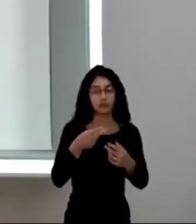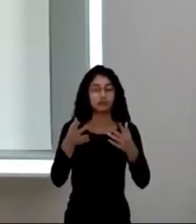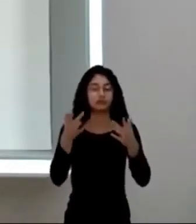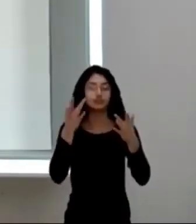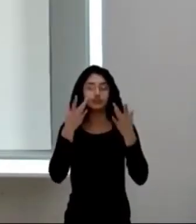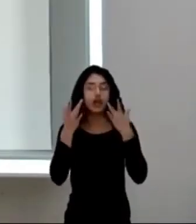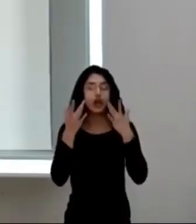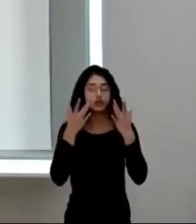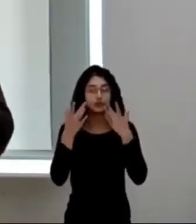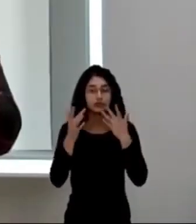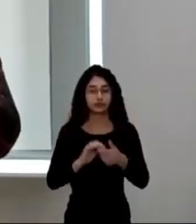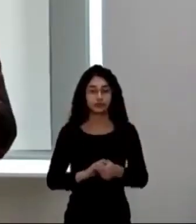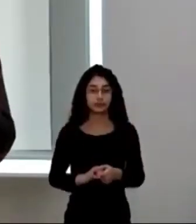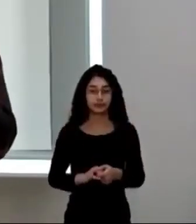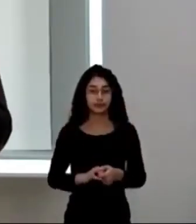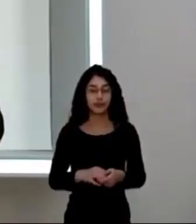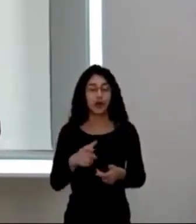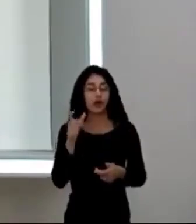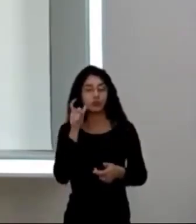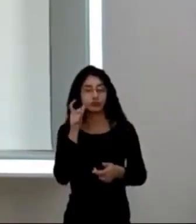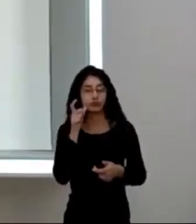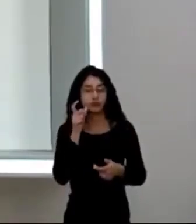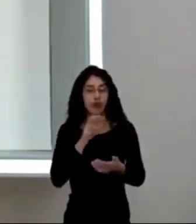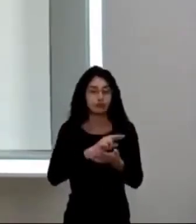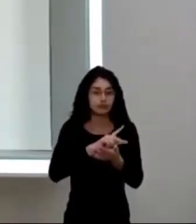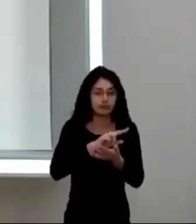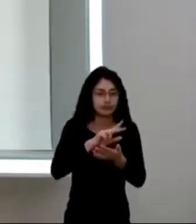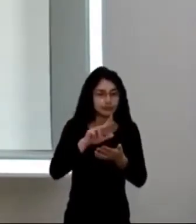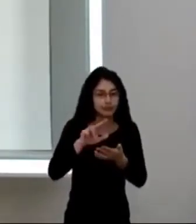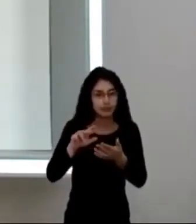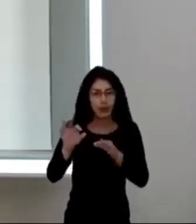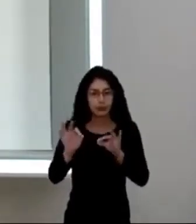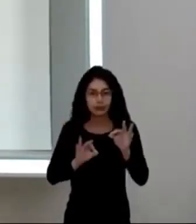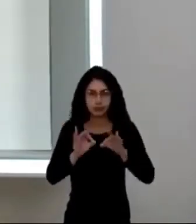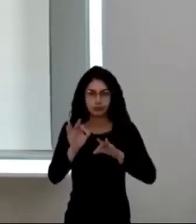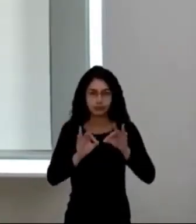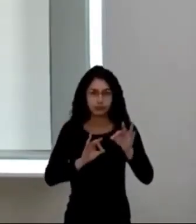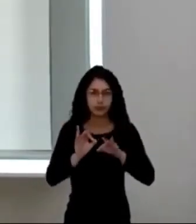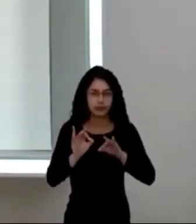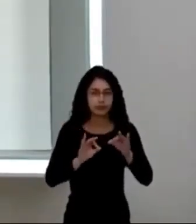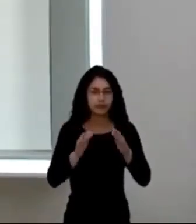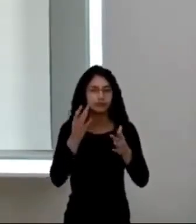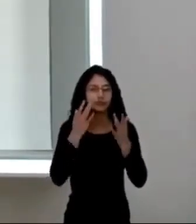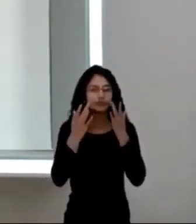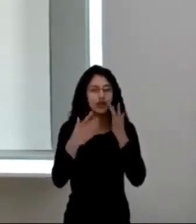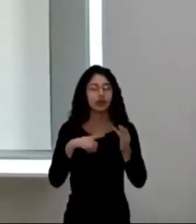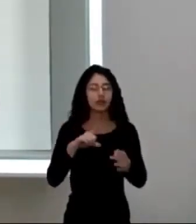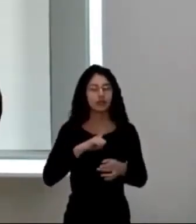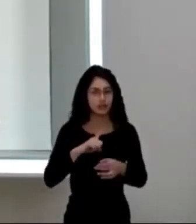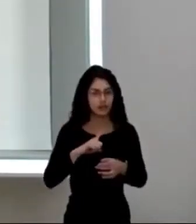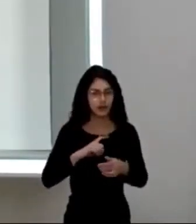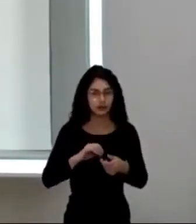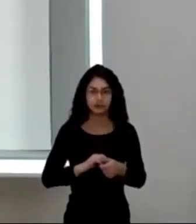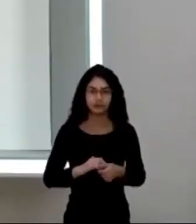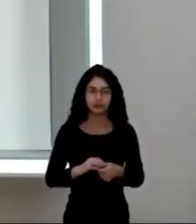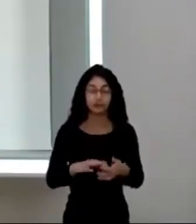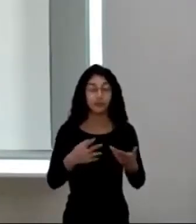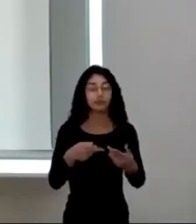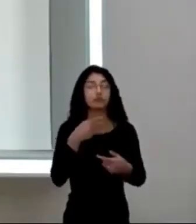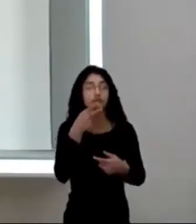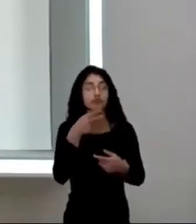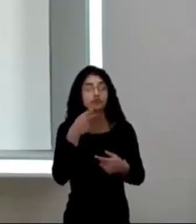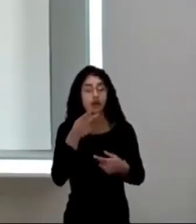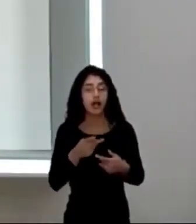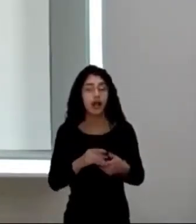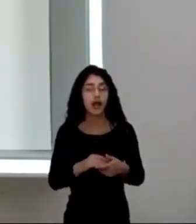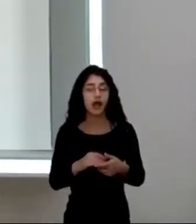né? Verificando aí as diversas formas de produção da linguagem teatral que nós temos. Então, para citar algumas, só para a gente dar